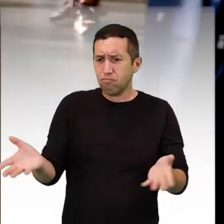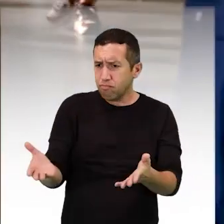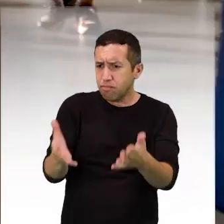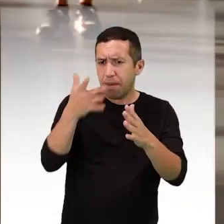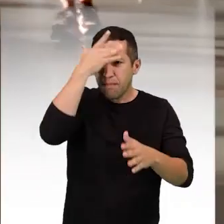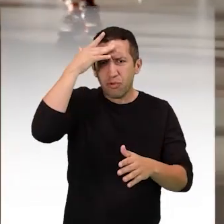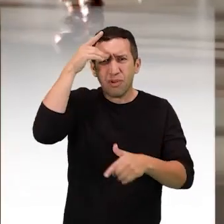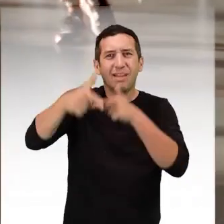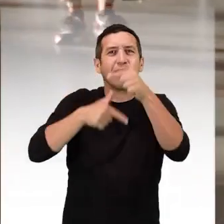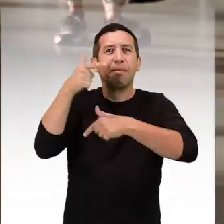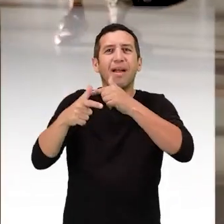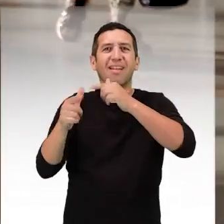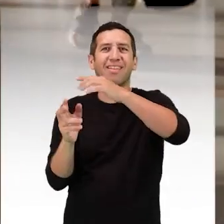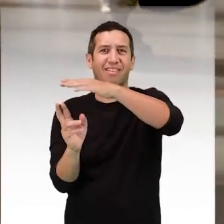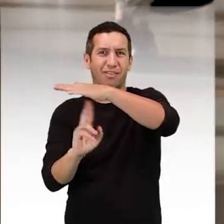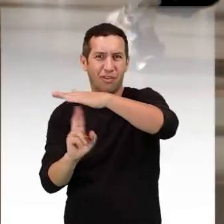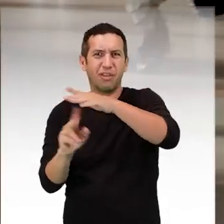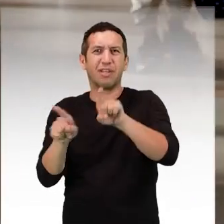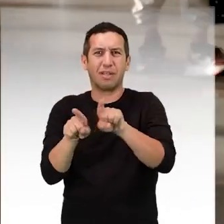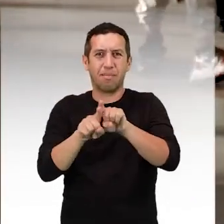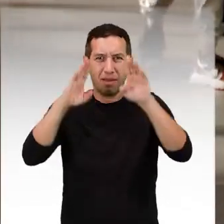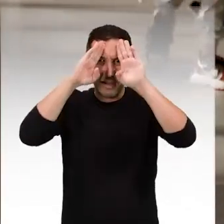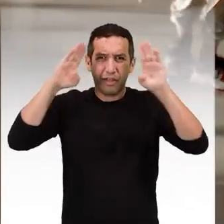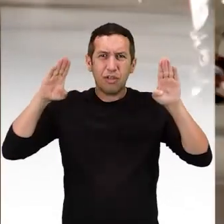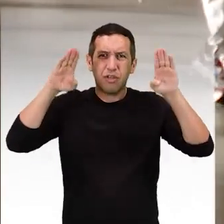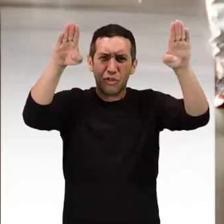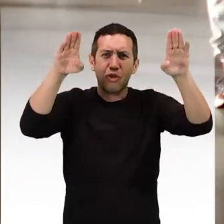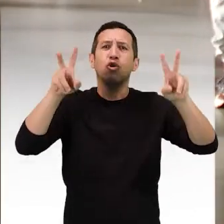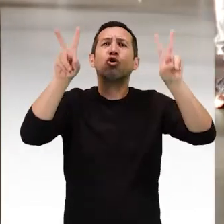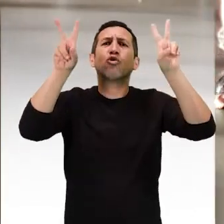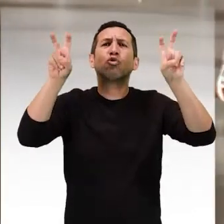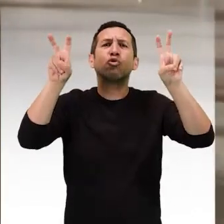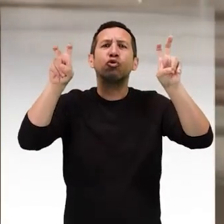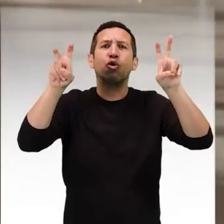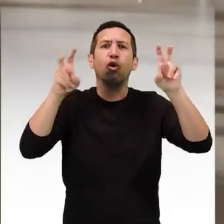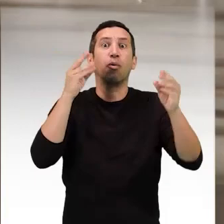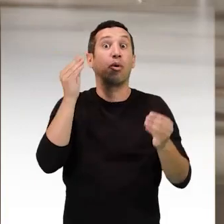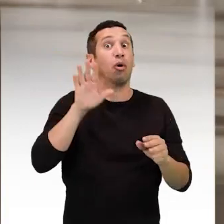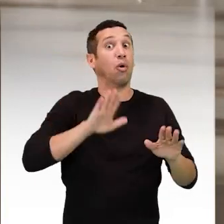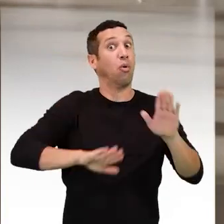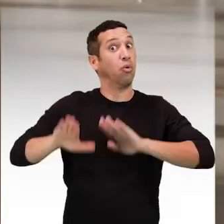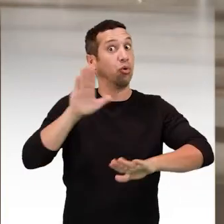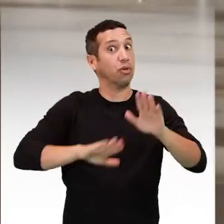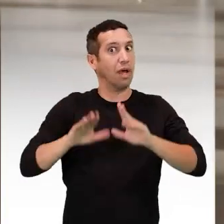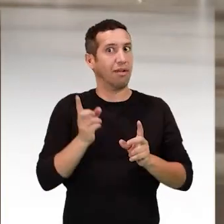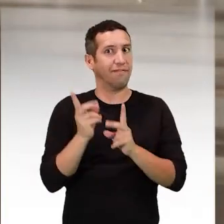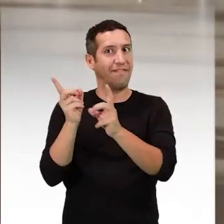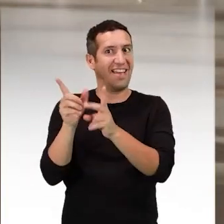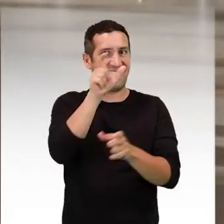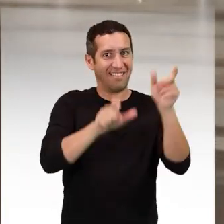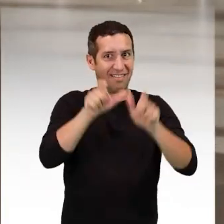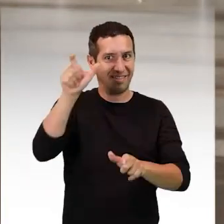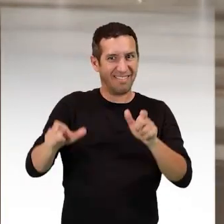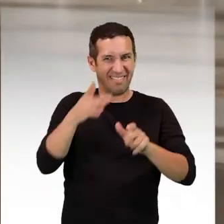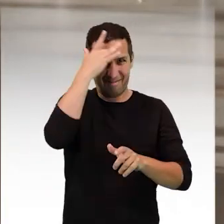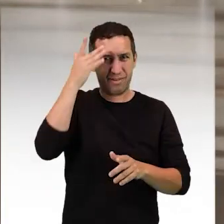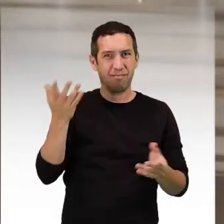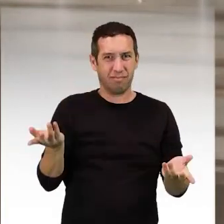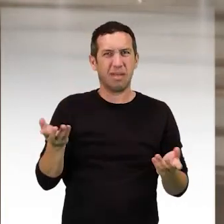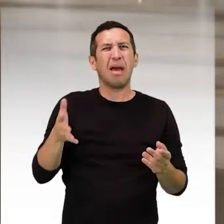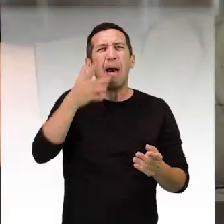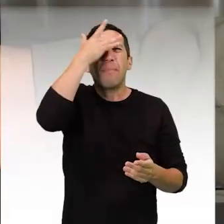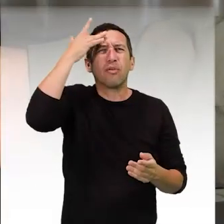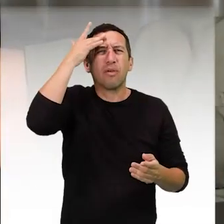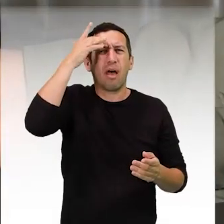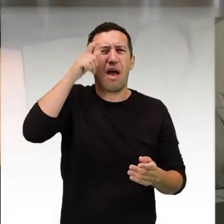Trabalho conscientiza viajantes e trabalhadores em terminais rodoviários e aeroportuários sobre a existência e o risco de tráfico de